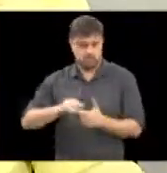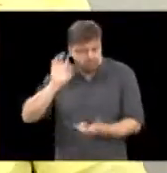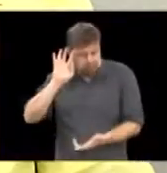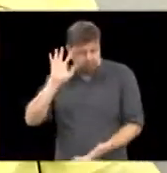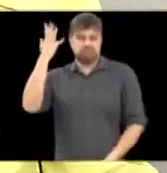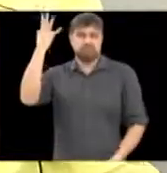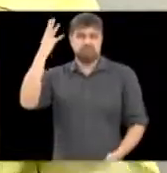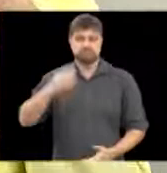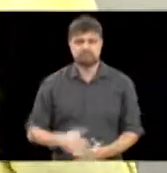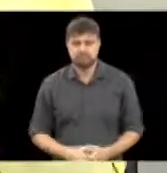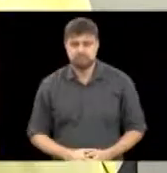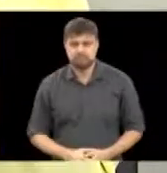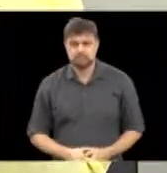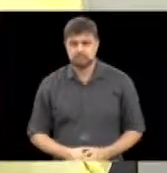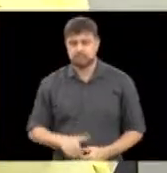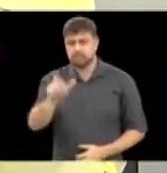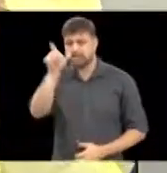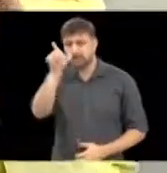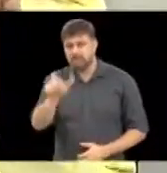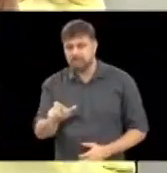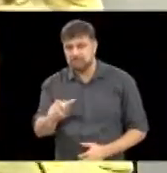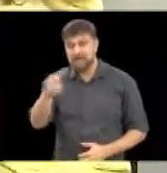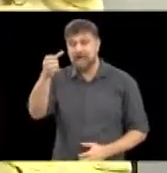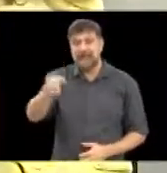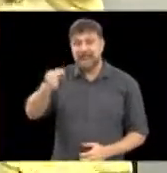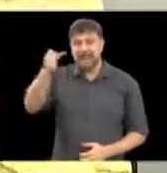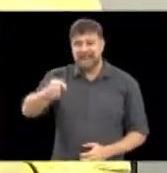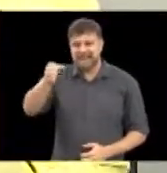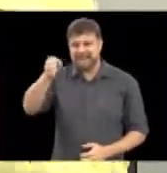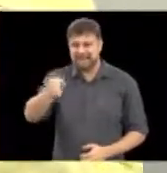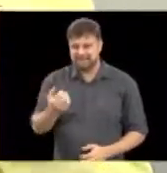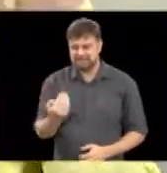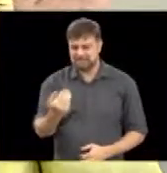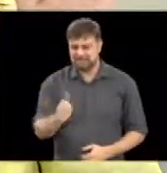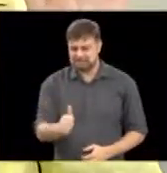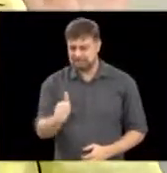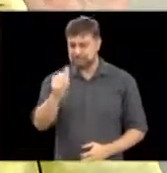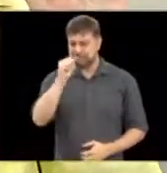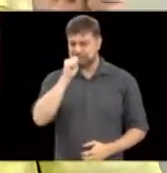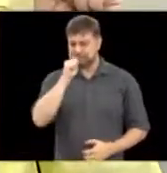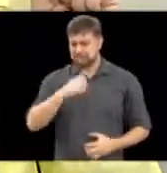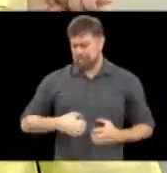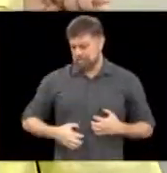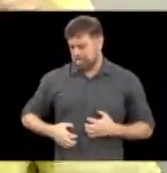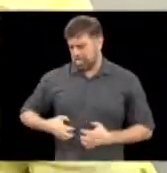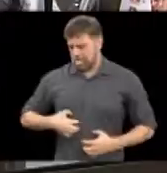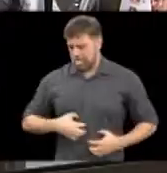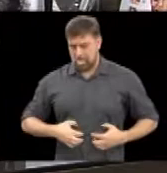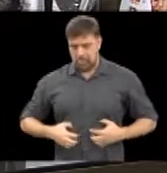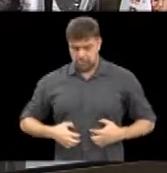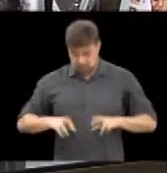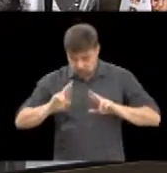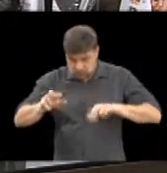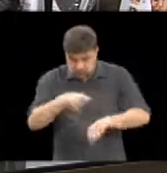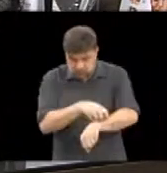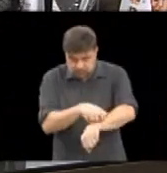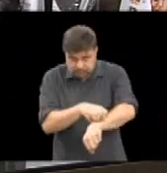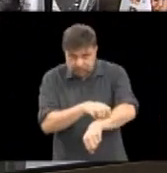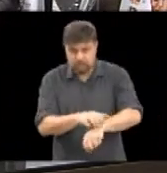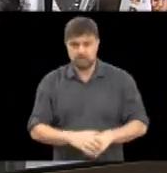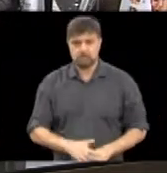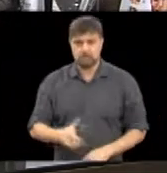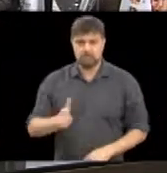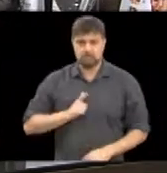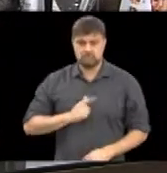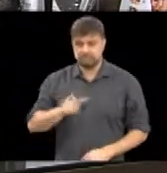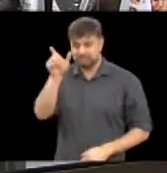né? É. A intolerância à lactose não tem nada a ver com alergia. Não. A intolerância é para